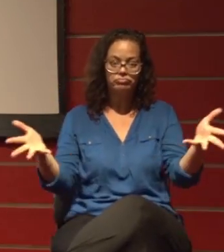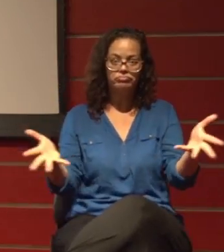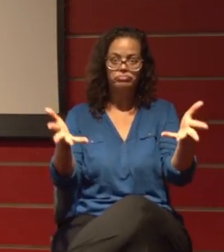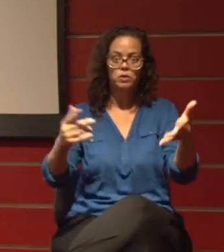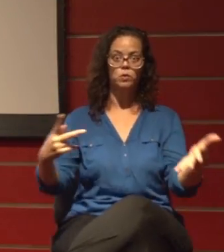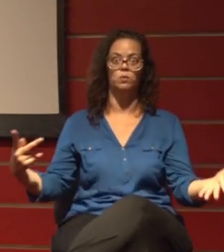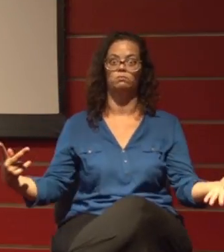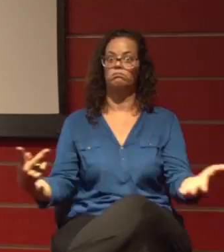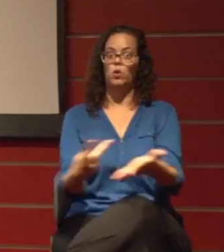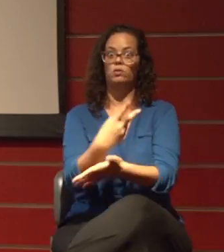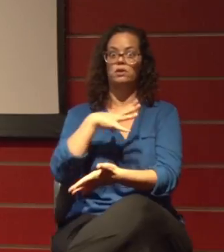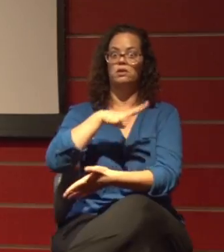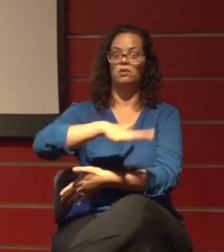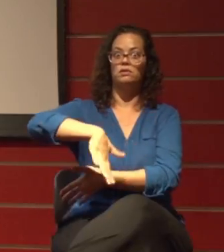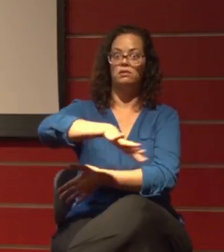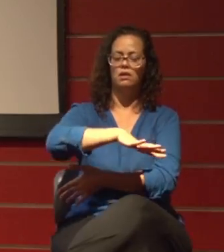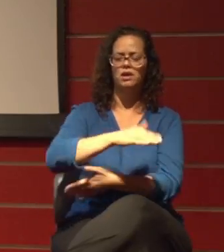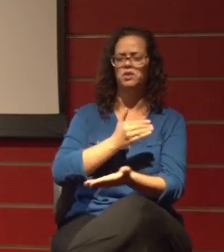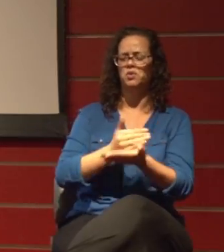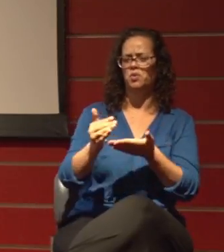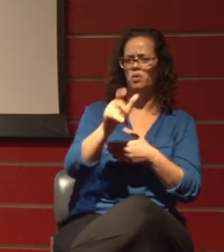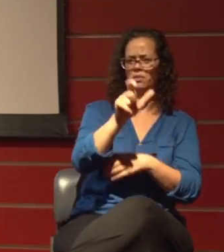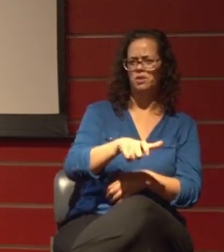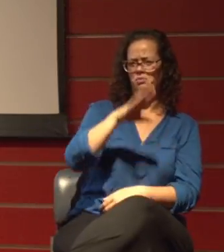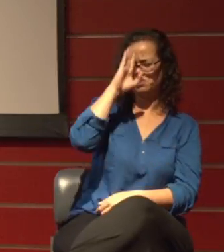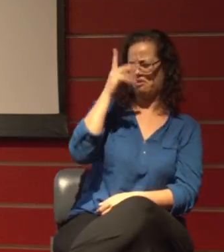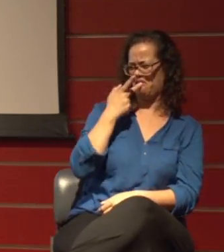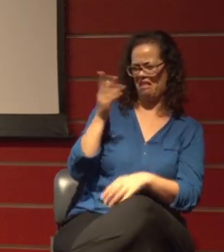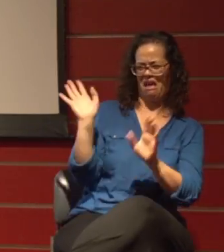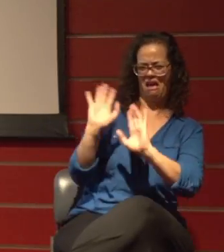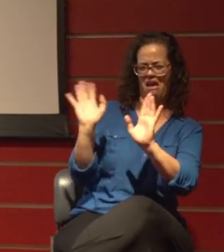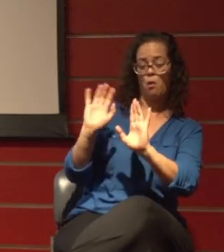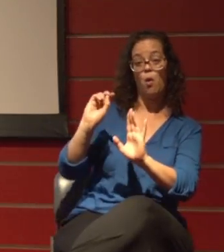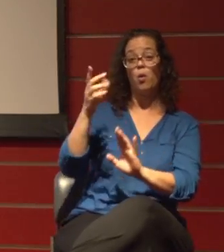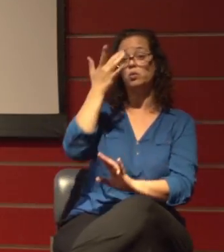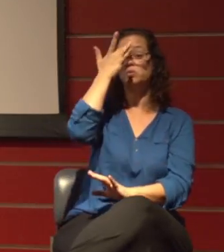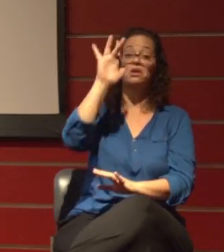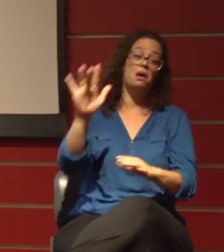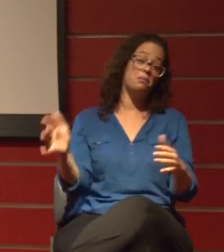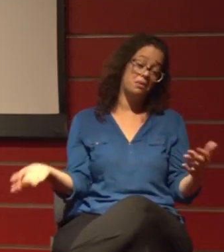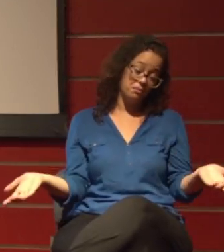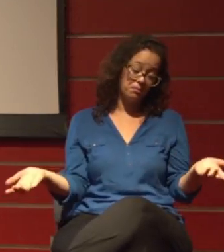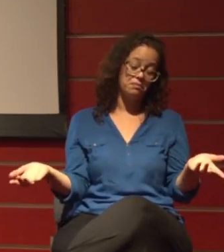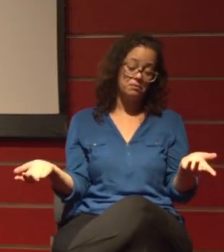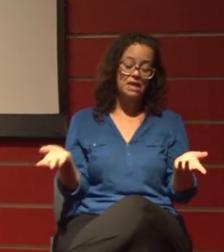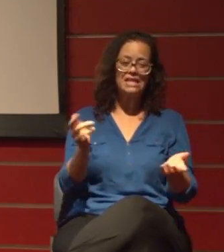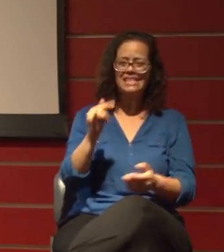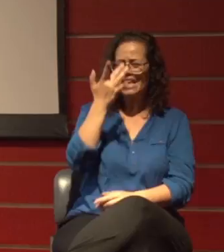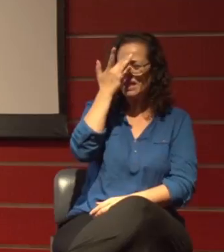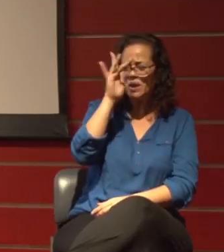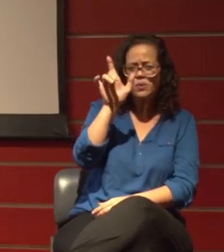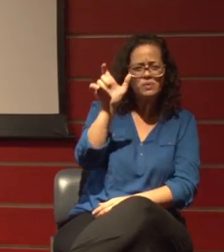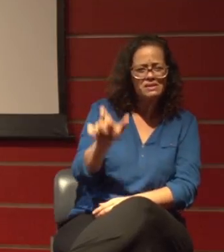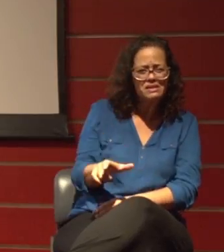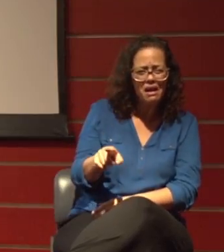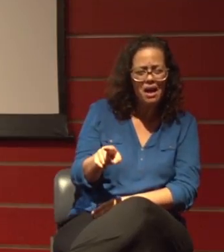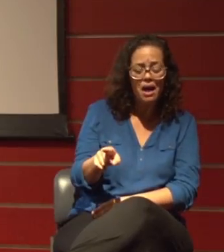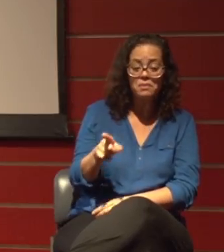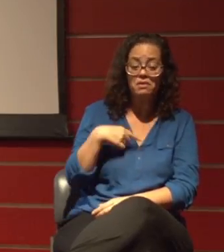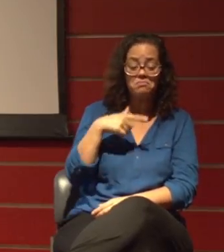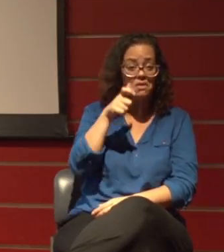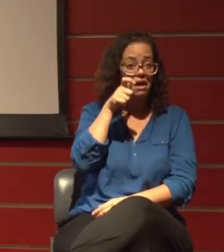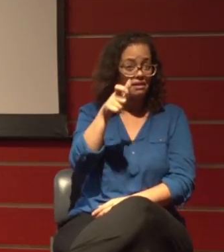ser algo que ele nega inicialmente Ele nega ou ele não sabe né E quando ele não sabe também é um jeito bem